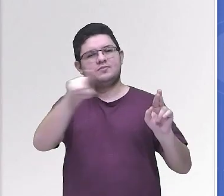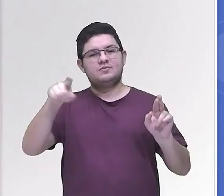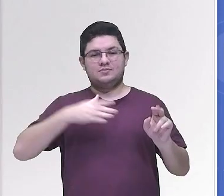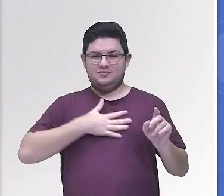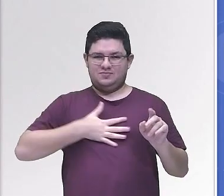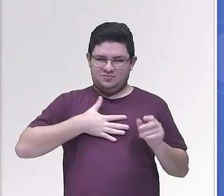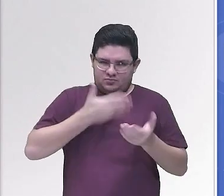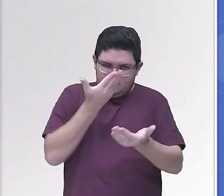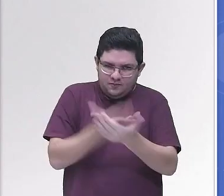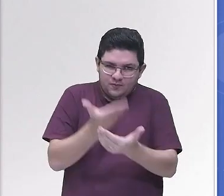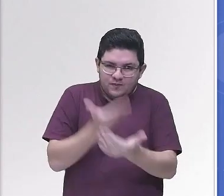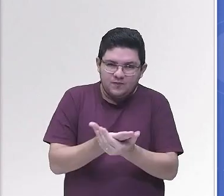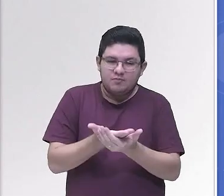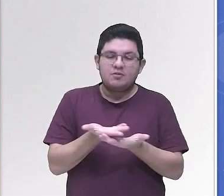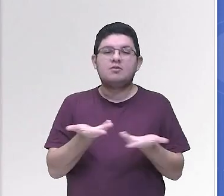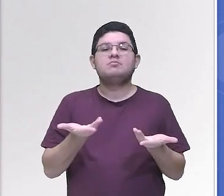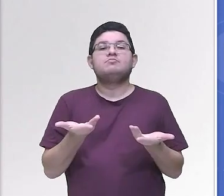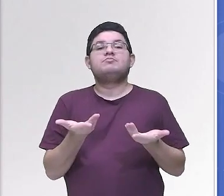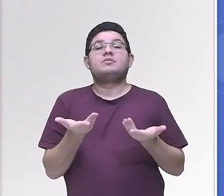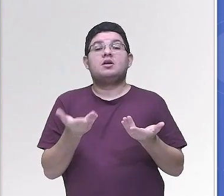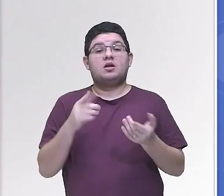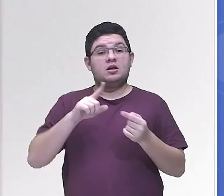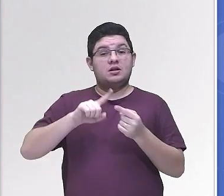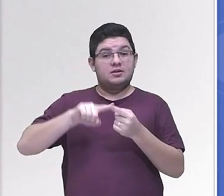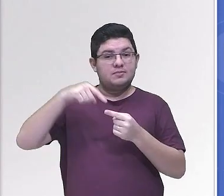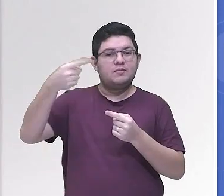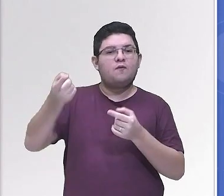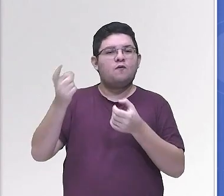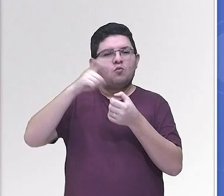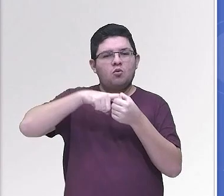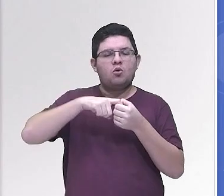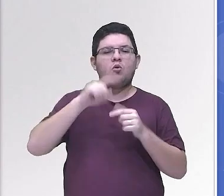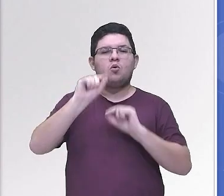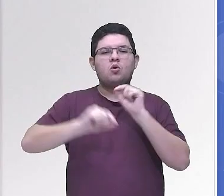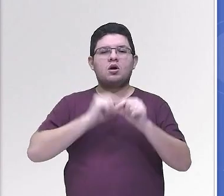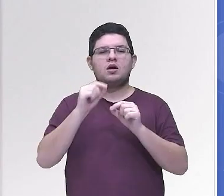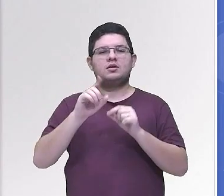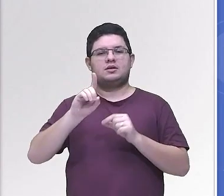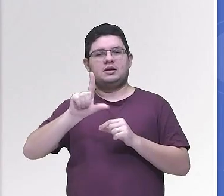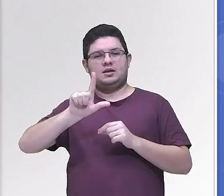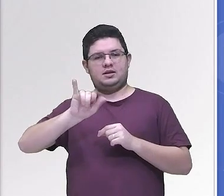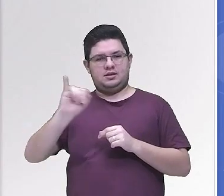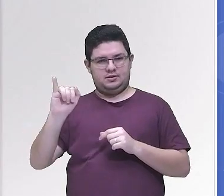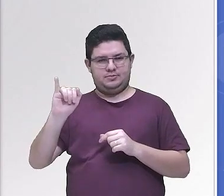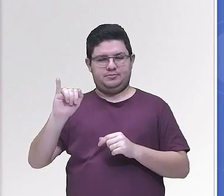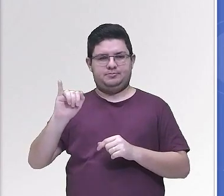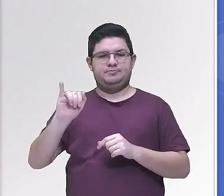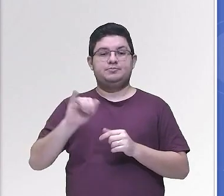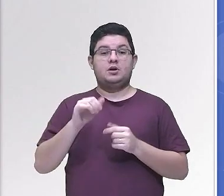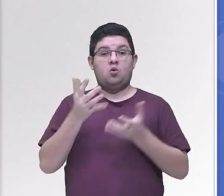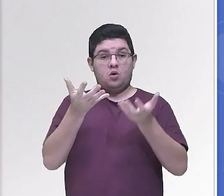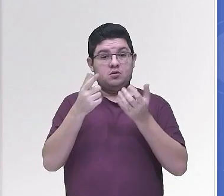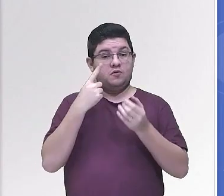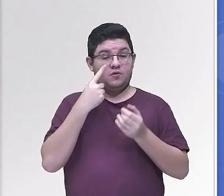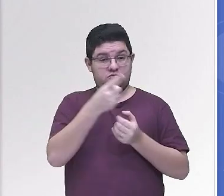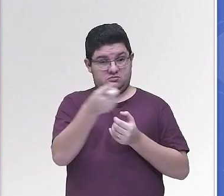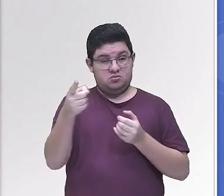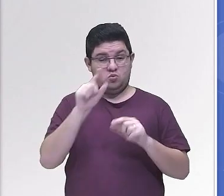hoje, tá? E daqui a pouco a gente vai voltar com a nossa dinâmica local interativa, que eu quero ver se